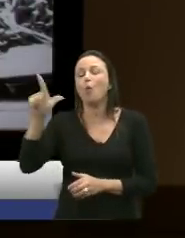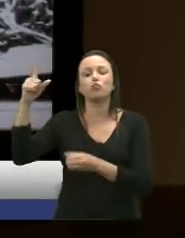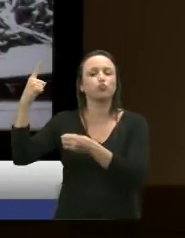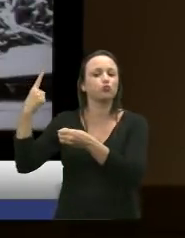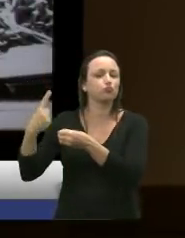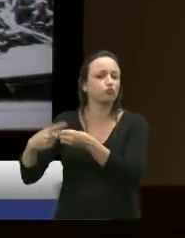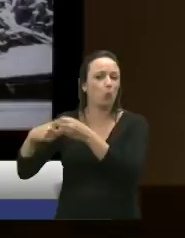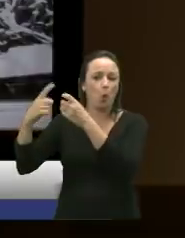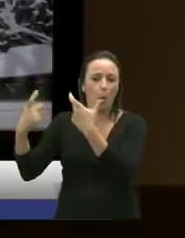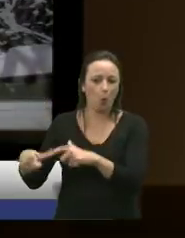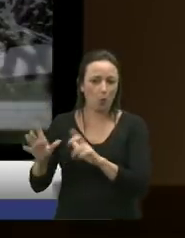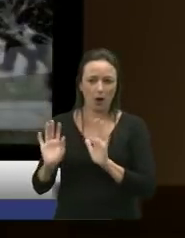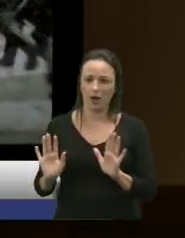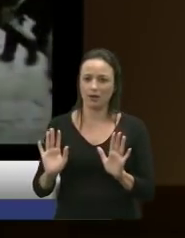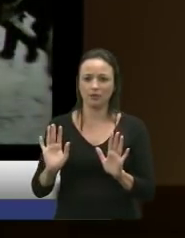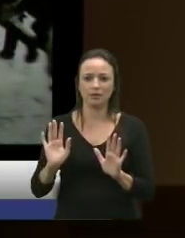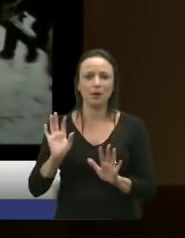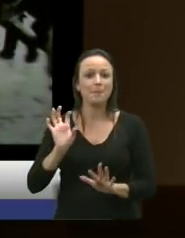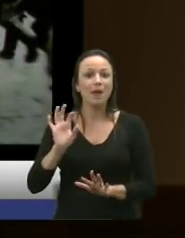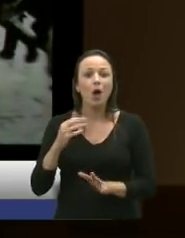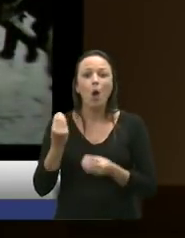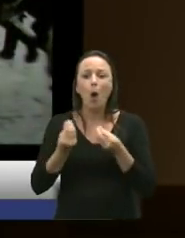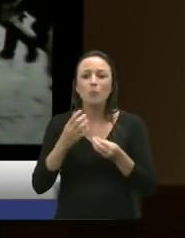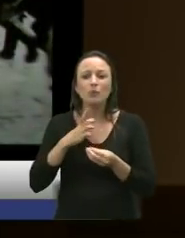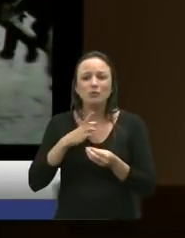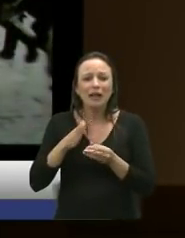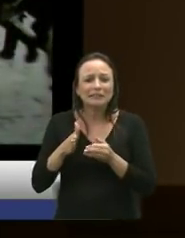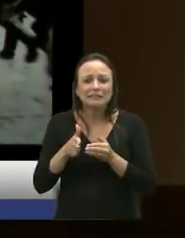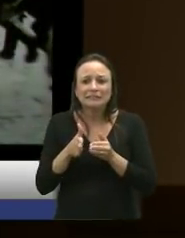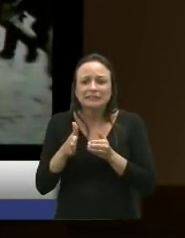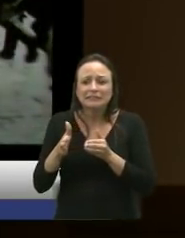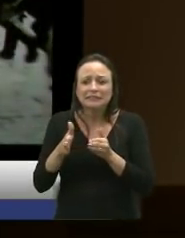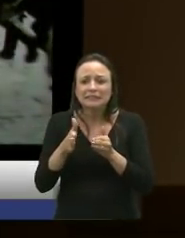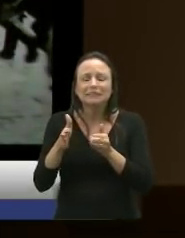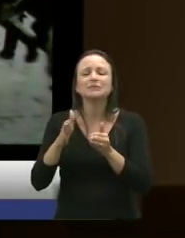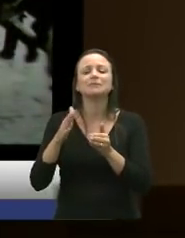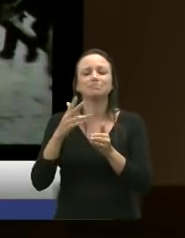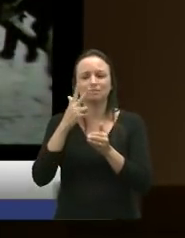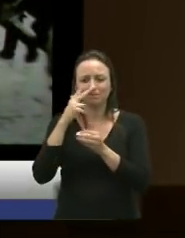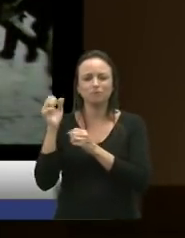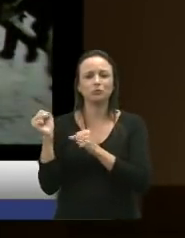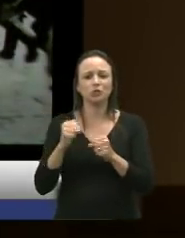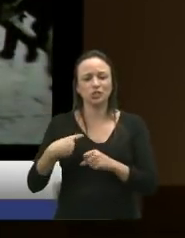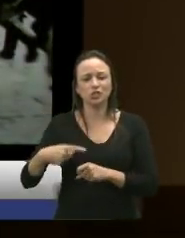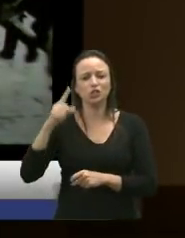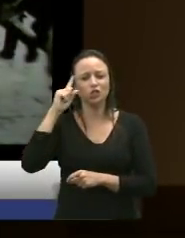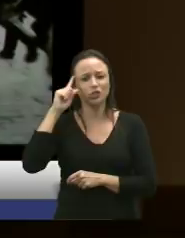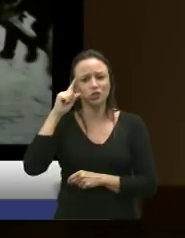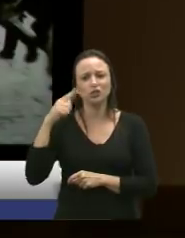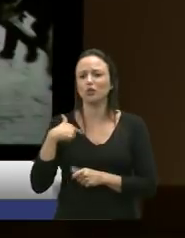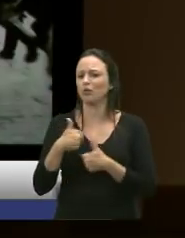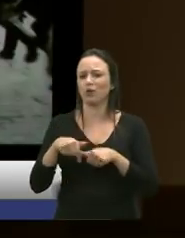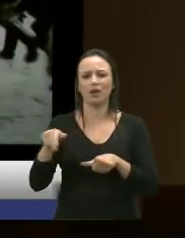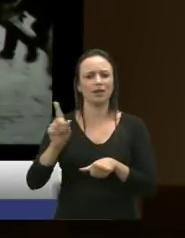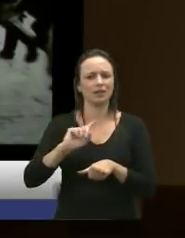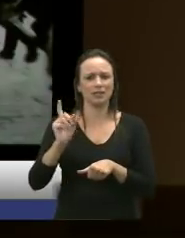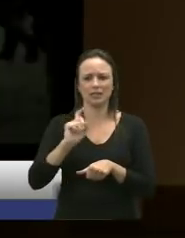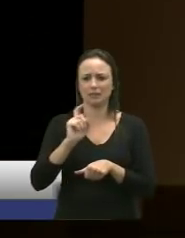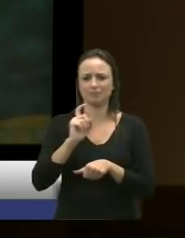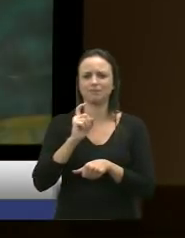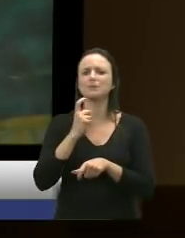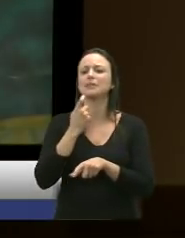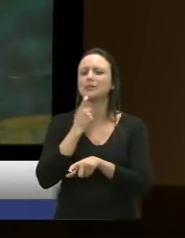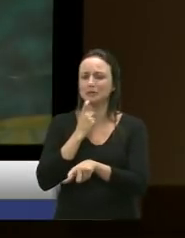lugar. Mas pelos rumos que estão tomando as coisas, é bem possível que por esses dias eu não esteja mais aqui. Campinas.